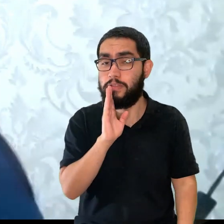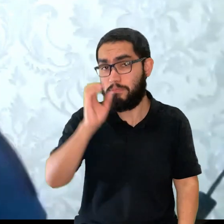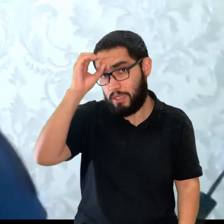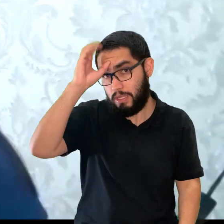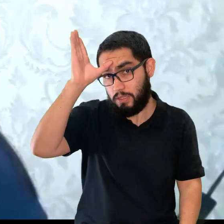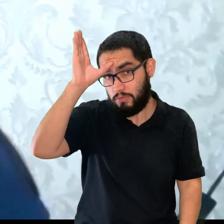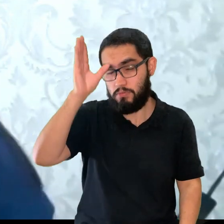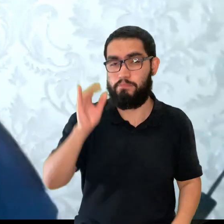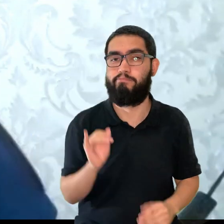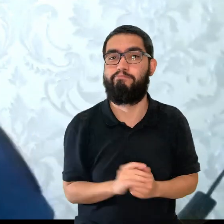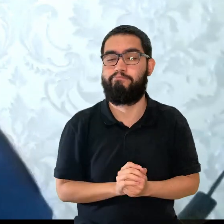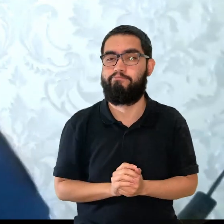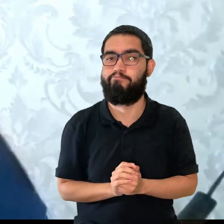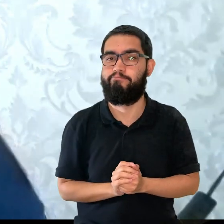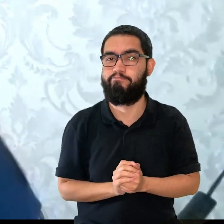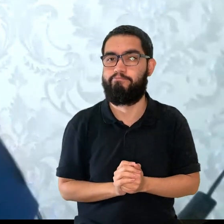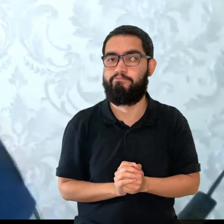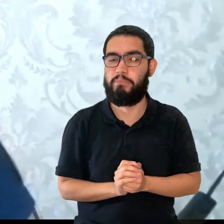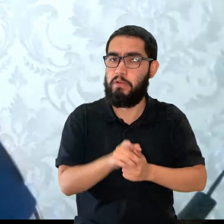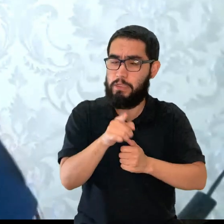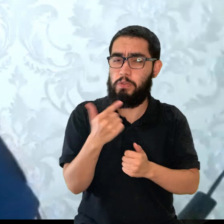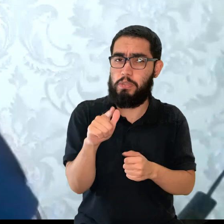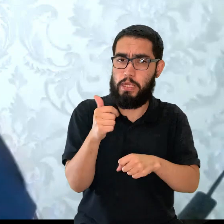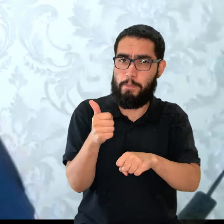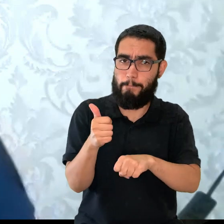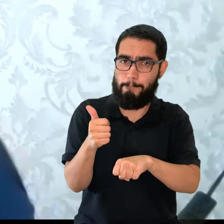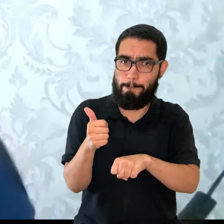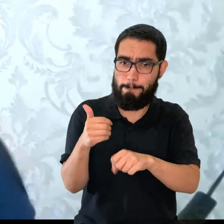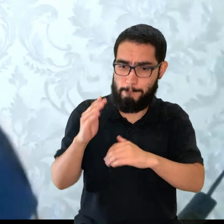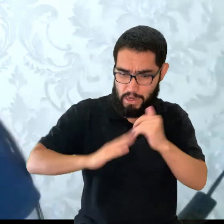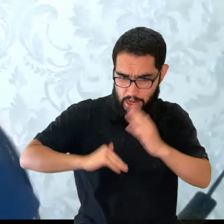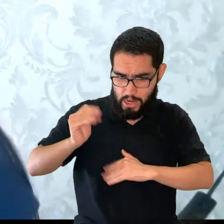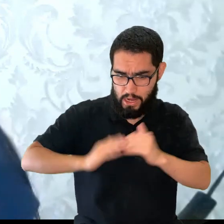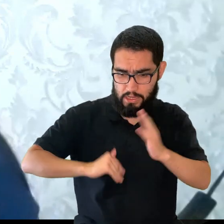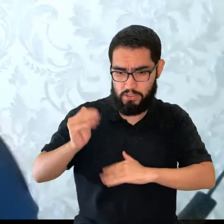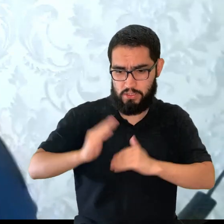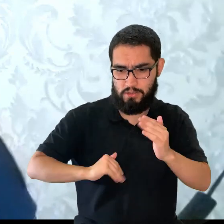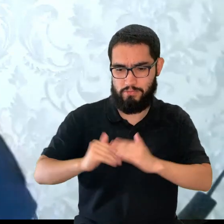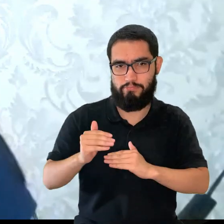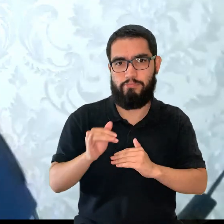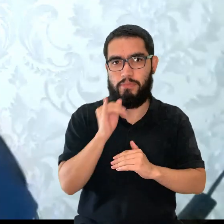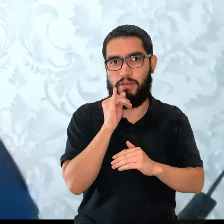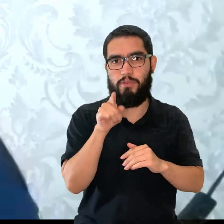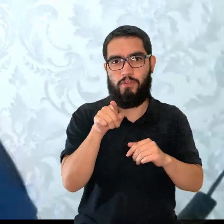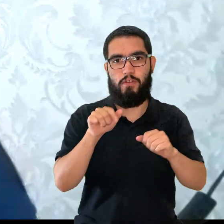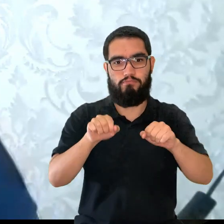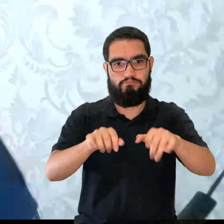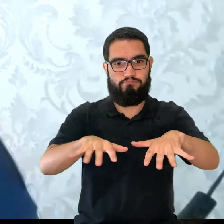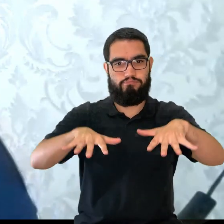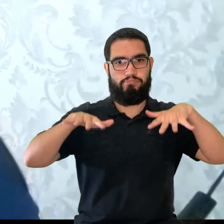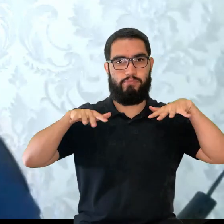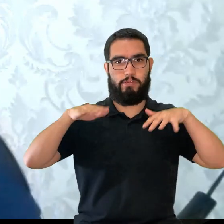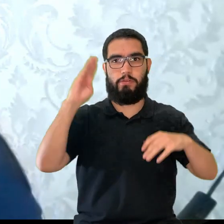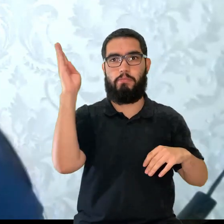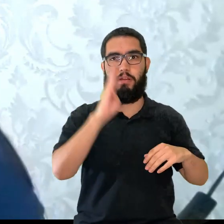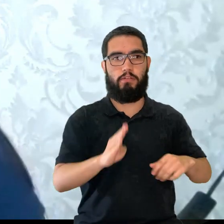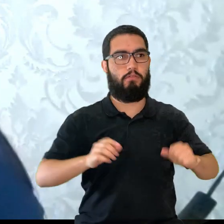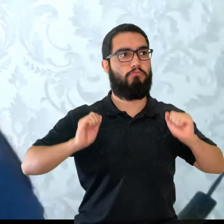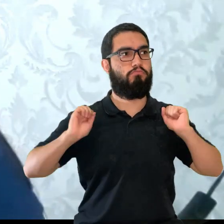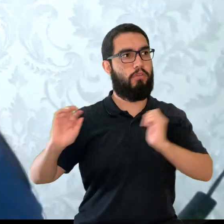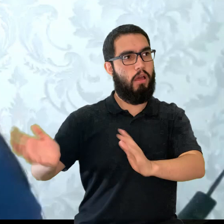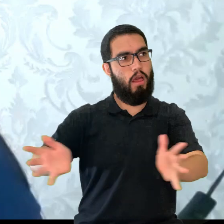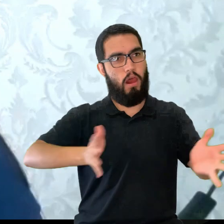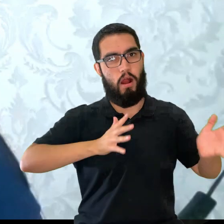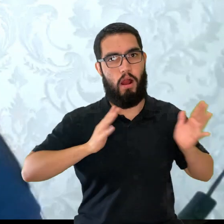seus conhecimentos. Então, se você ainda não está com muita prática, por que assumir um congresso nacional? Por